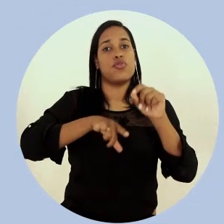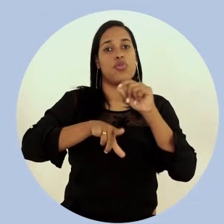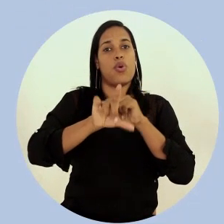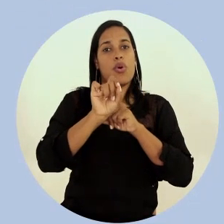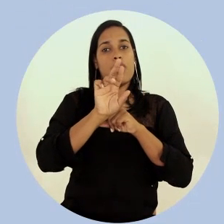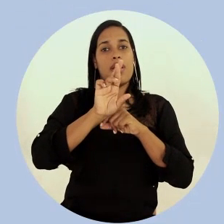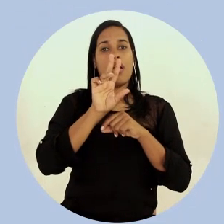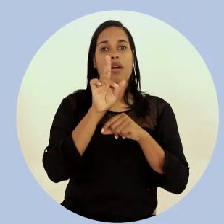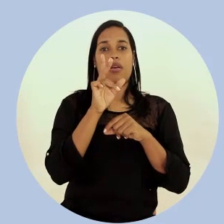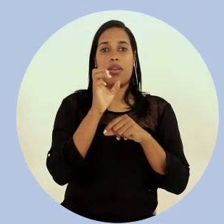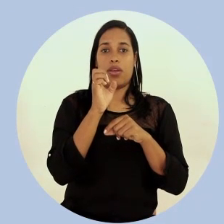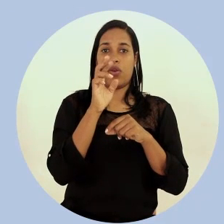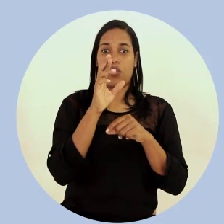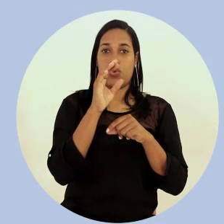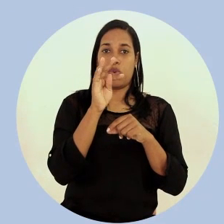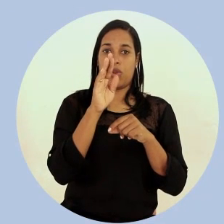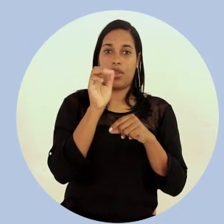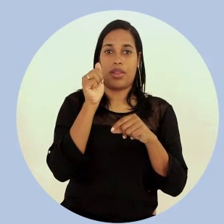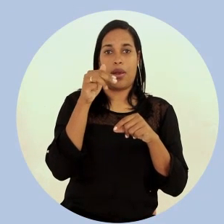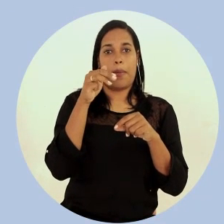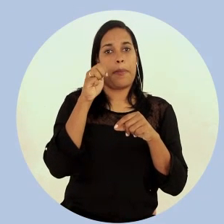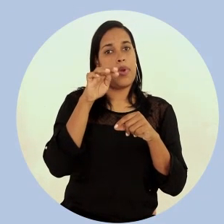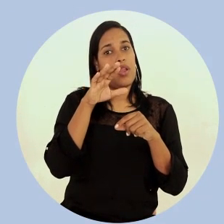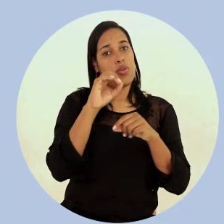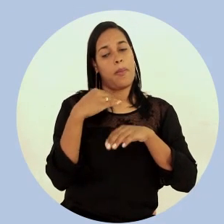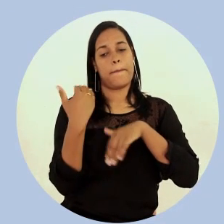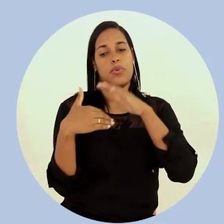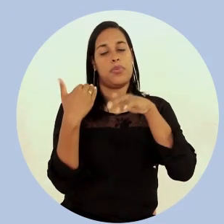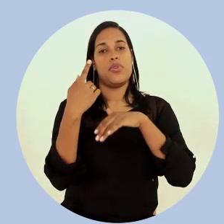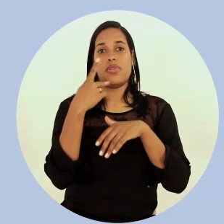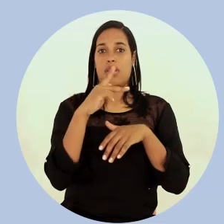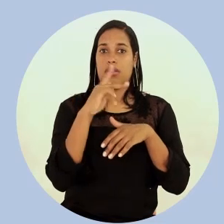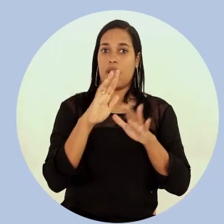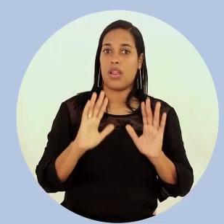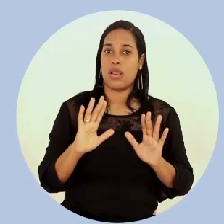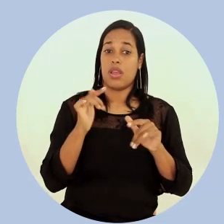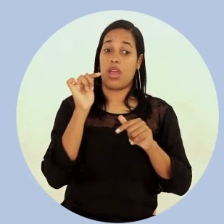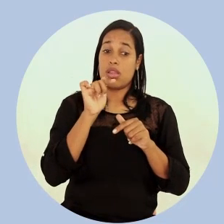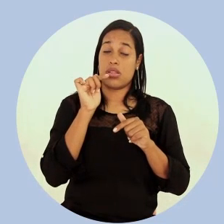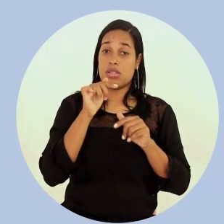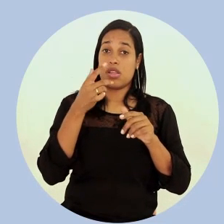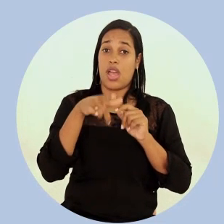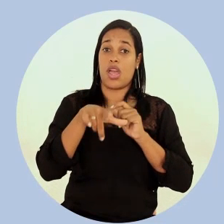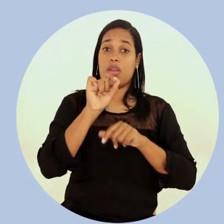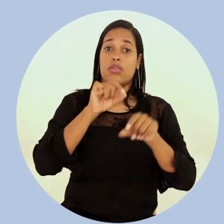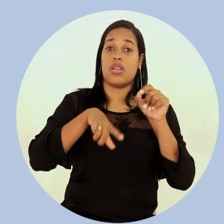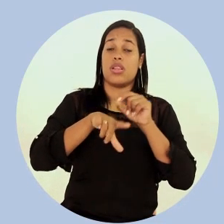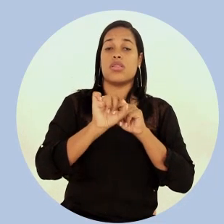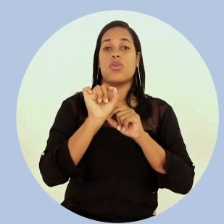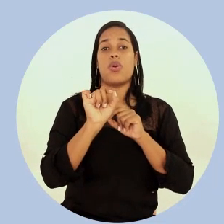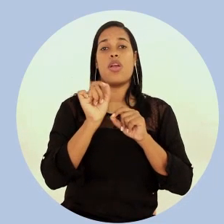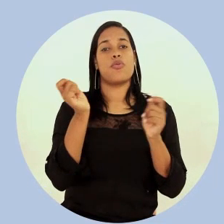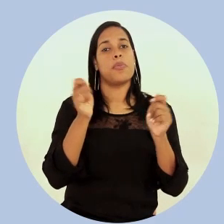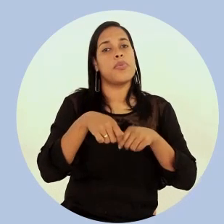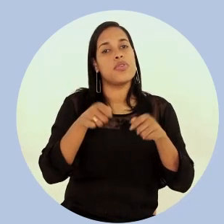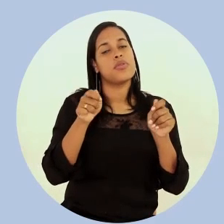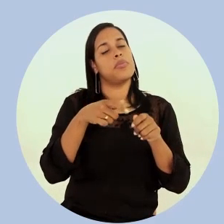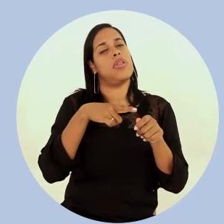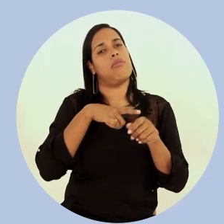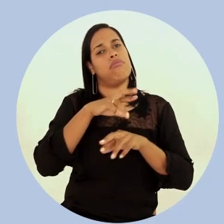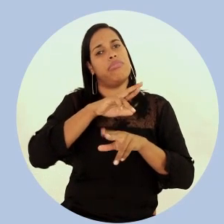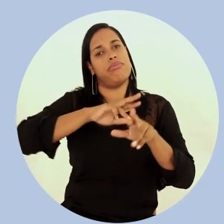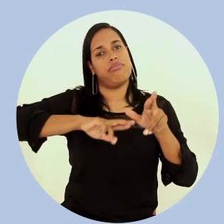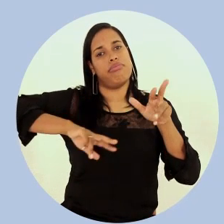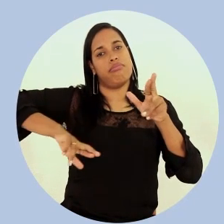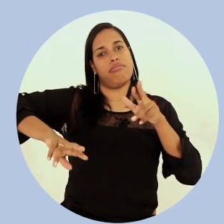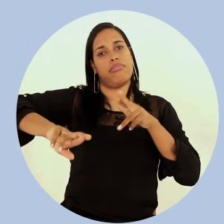de recrutamento para facilitar o processo dele. E essas fontes de recrutamento são as possibilidades que podem ser